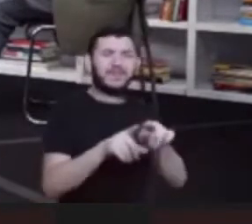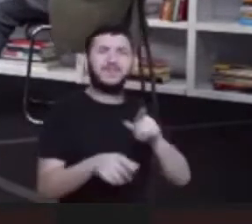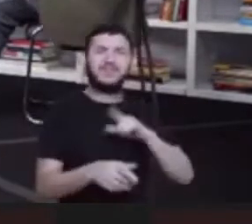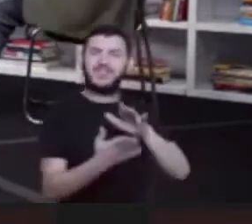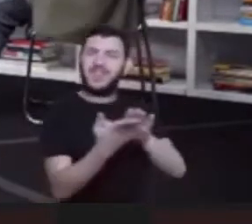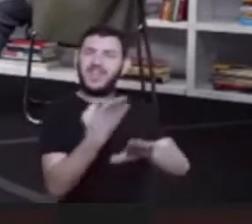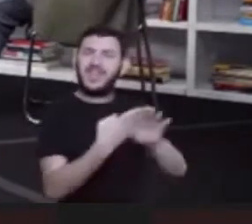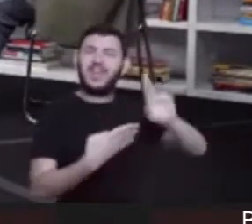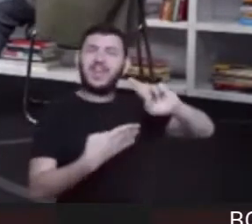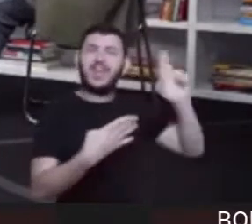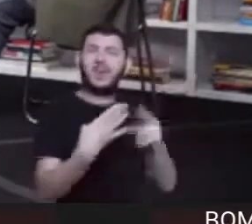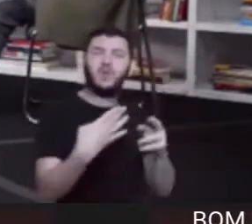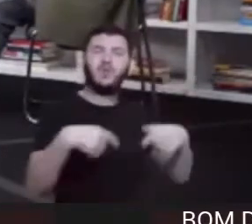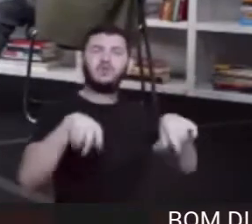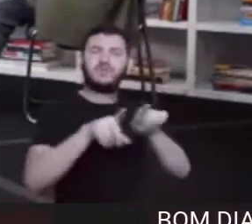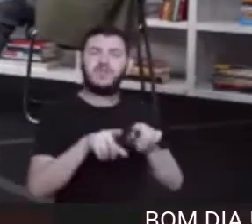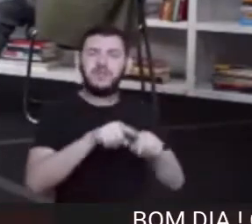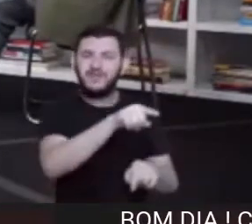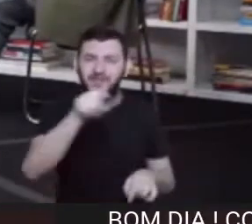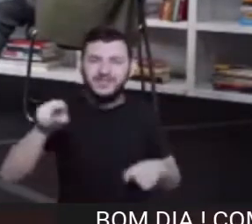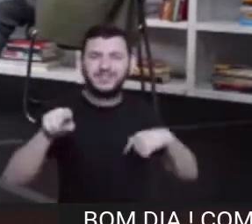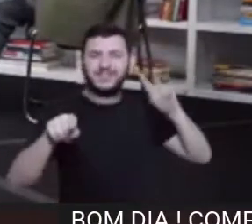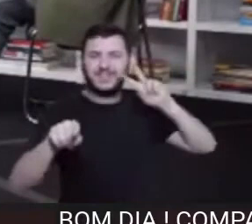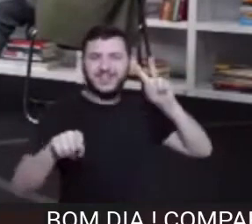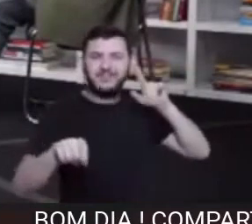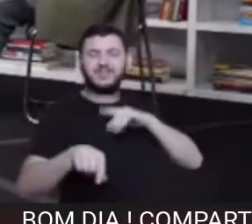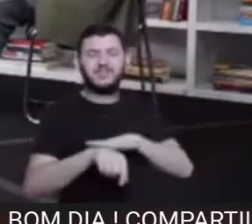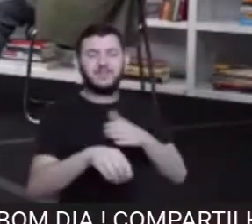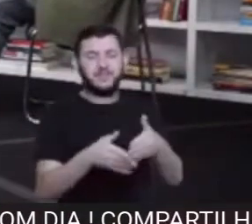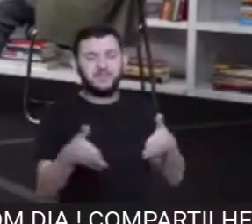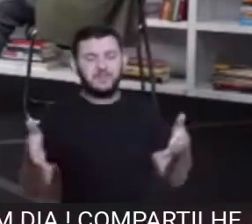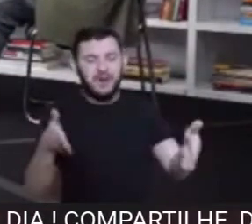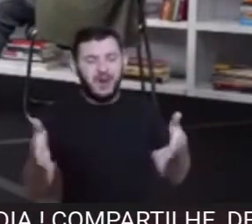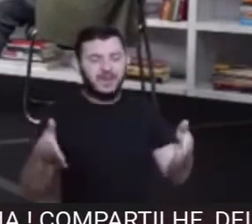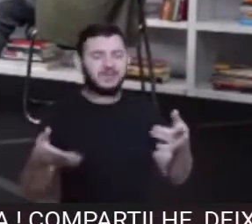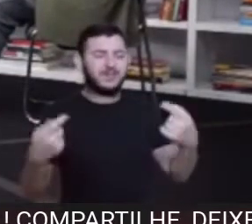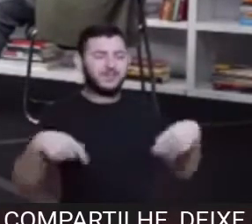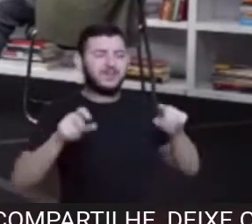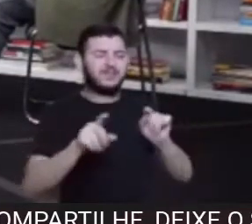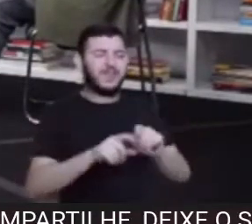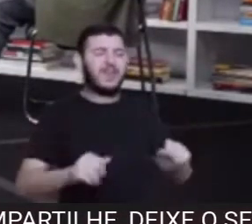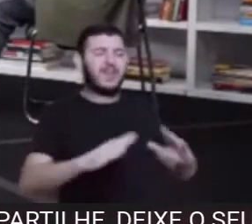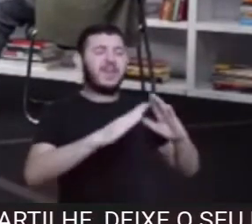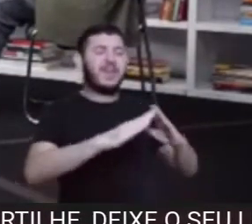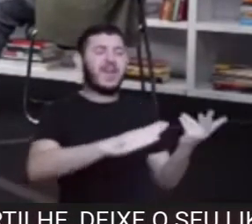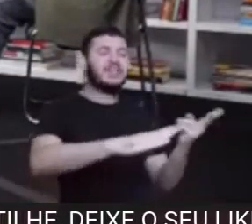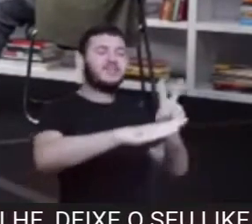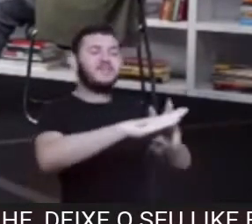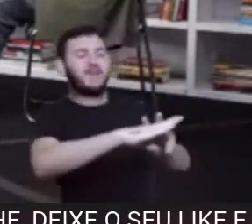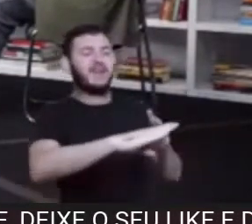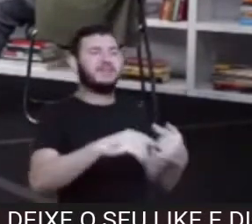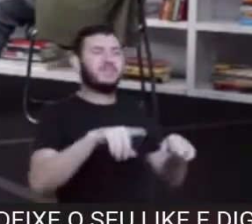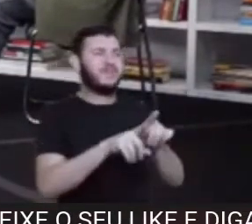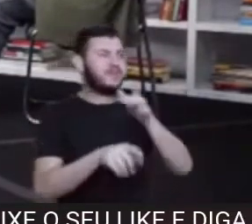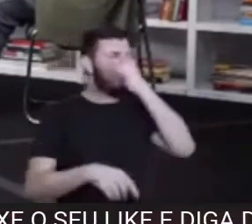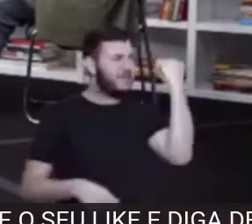pessoas achavam que eu deveria aceitar uma prisão domiciliar, as pessoas achavam que eu deveria colocar uma tornozeleira. Eu